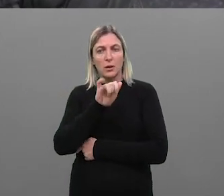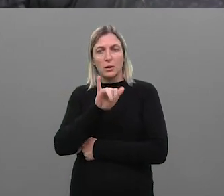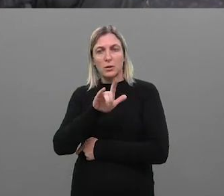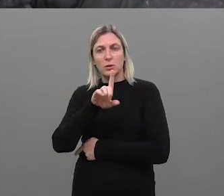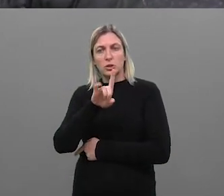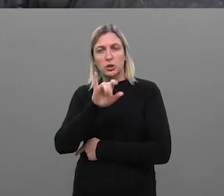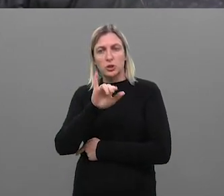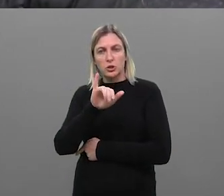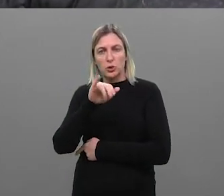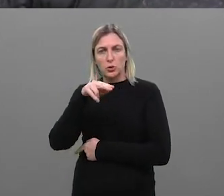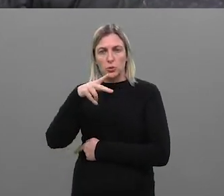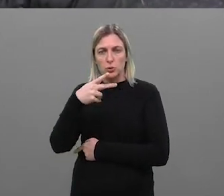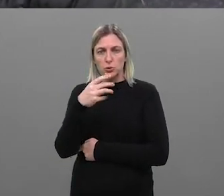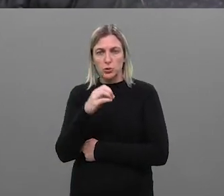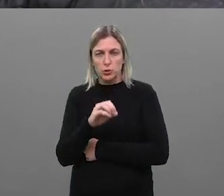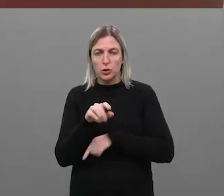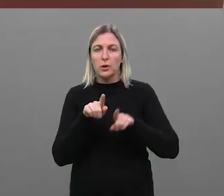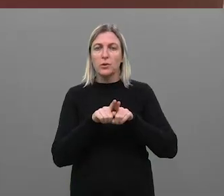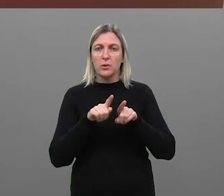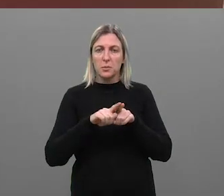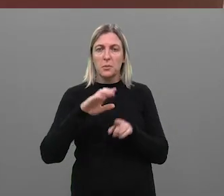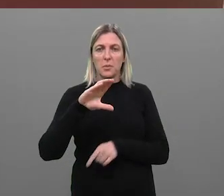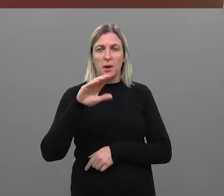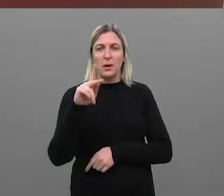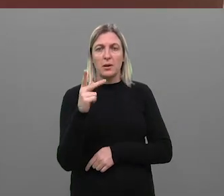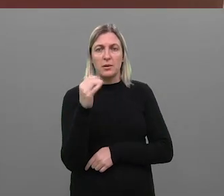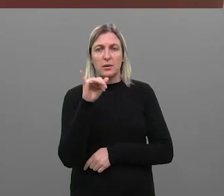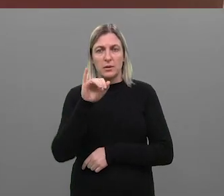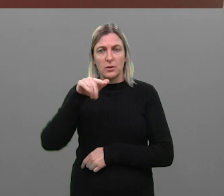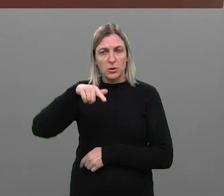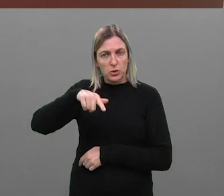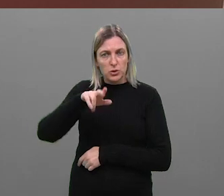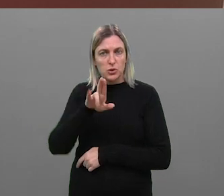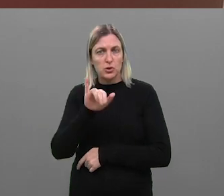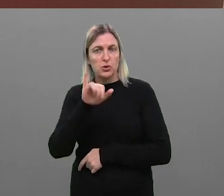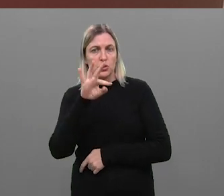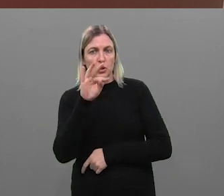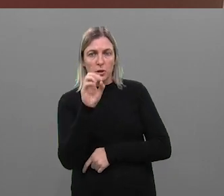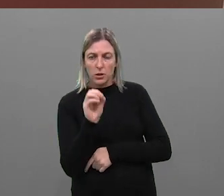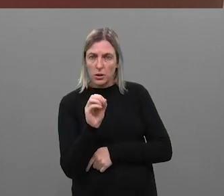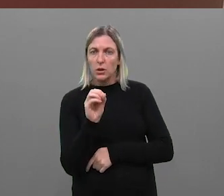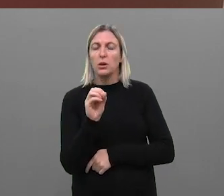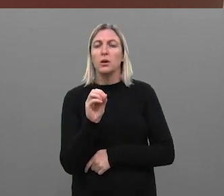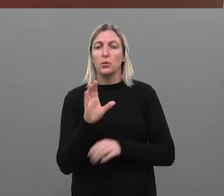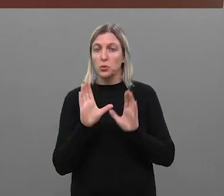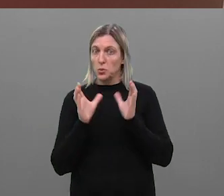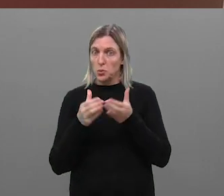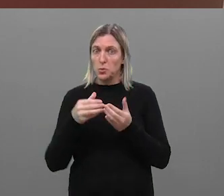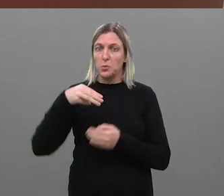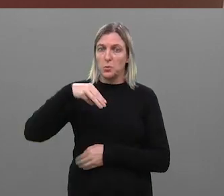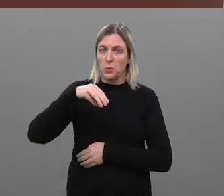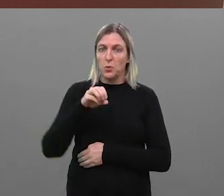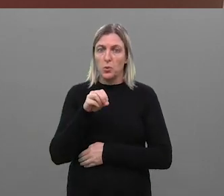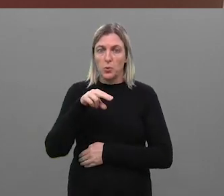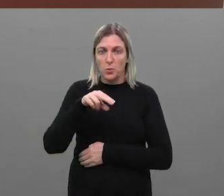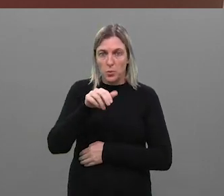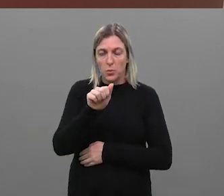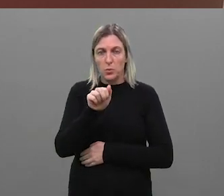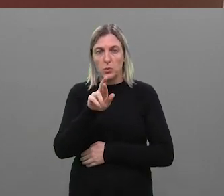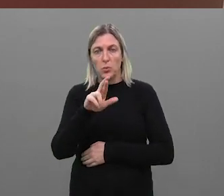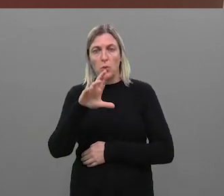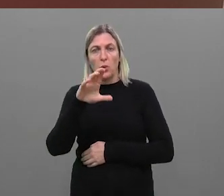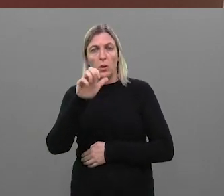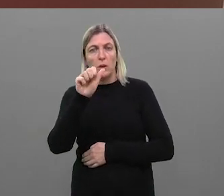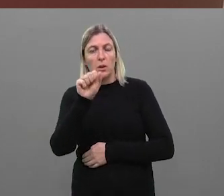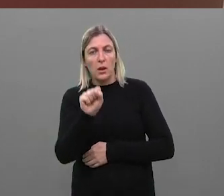que não nasceram em Erechim mas podemos adotaram literal sim são os monarcas gerein né gerein